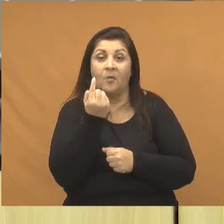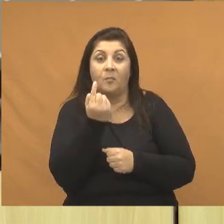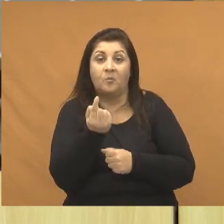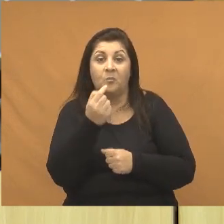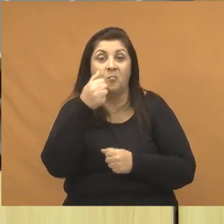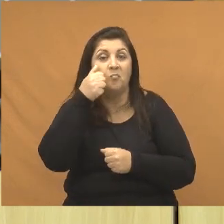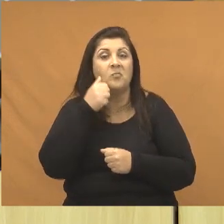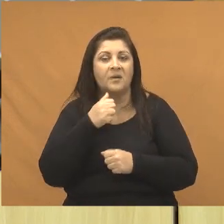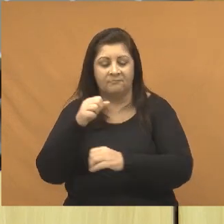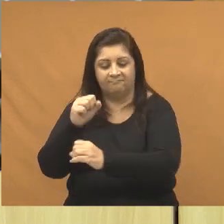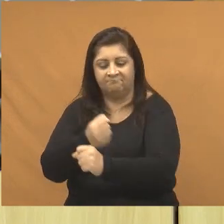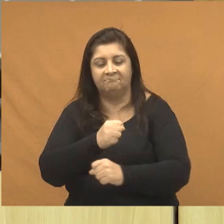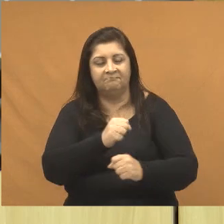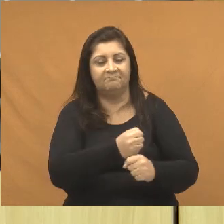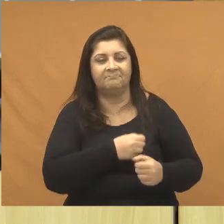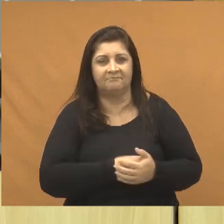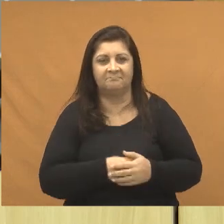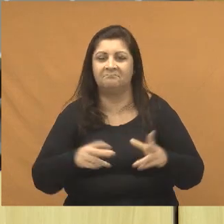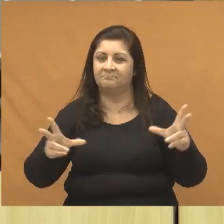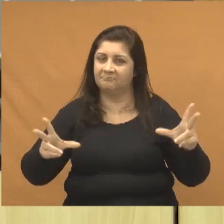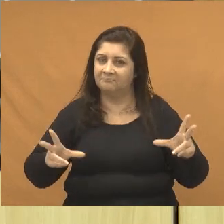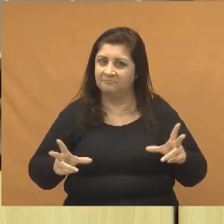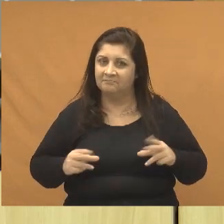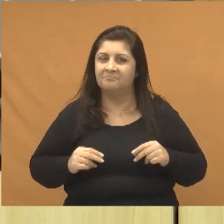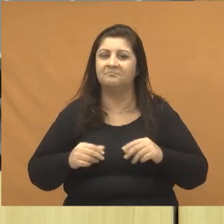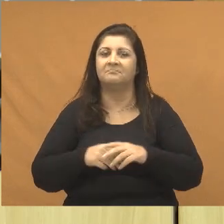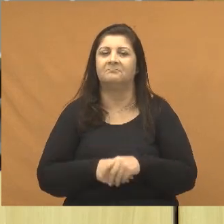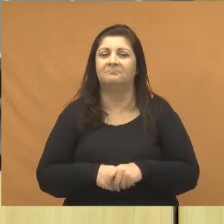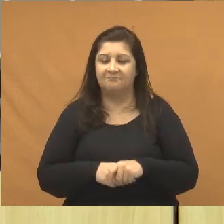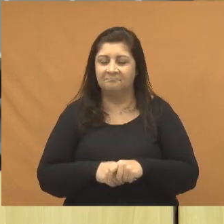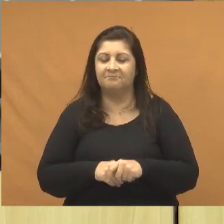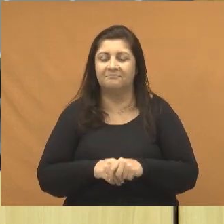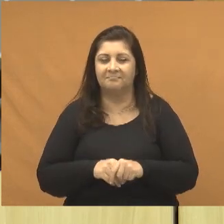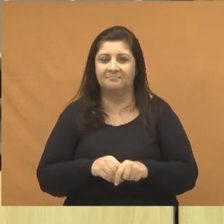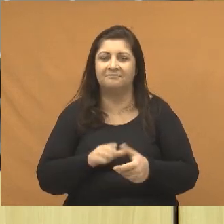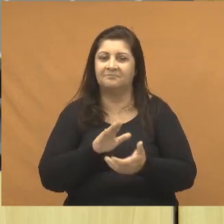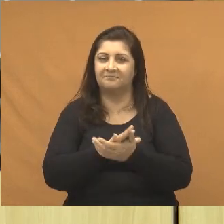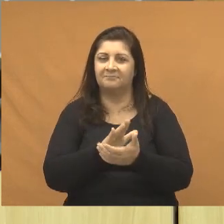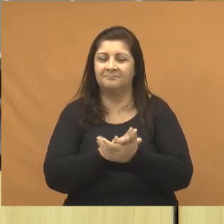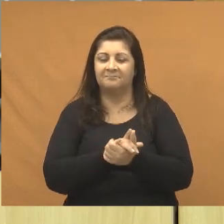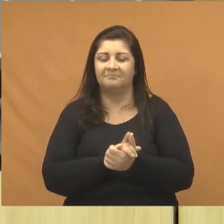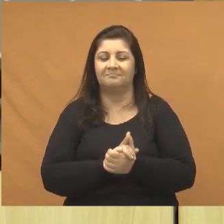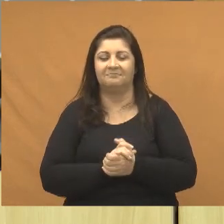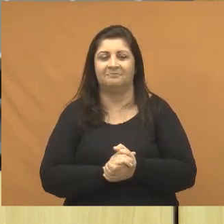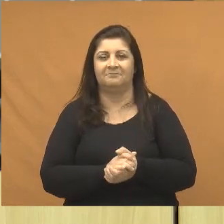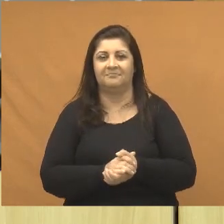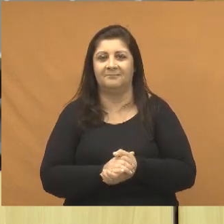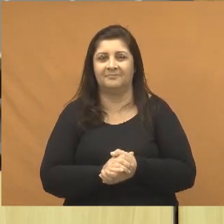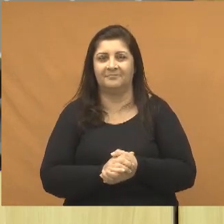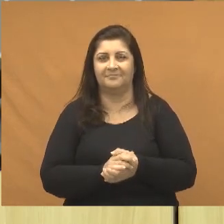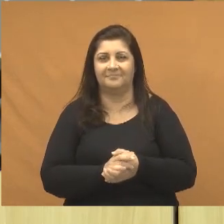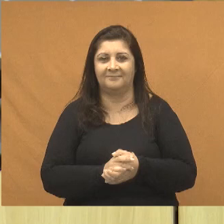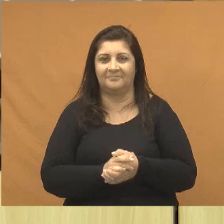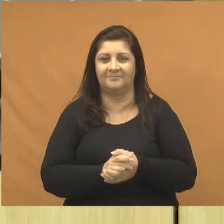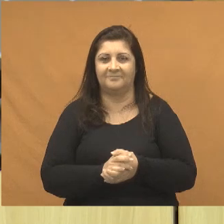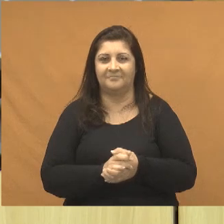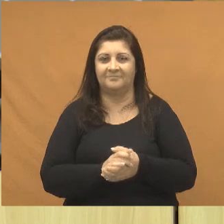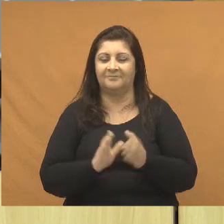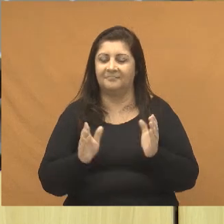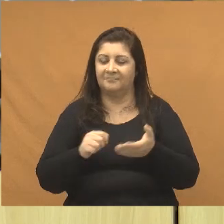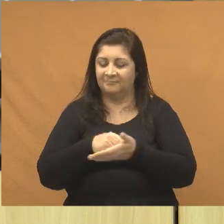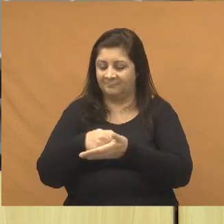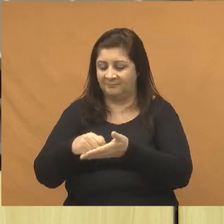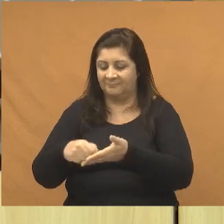grupo, merecendo assim essa distinção desta casa. Feito esse